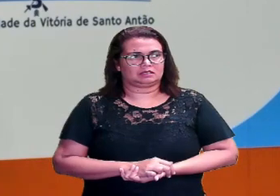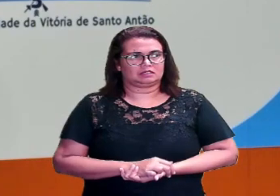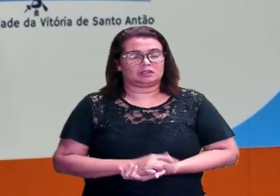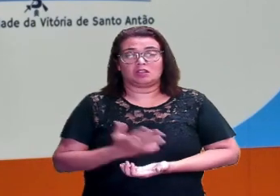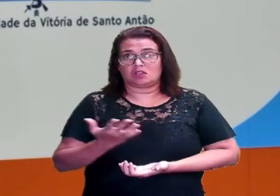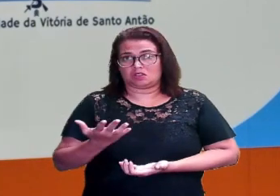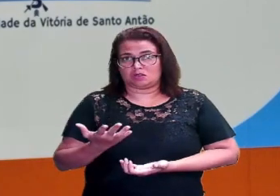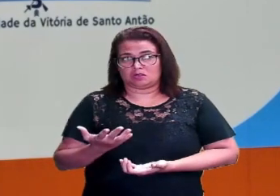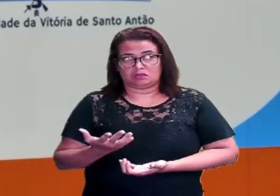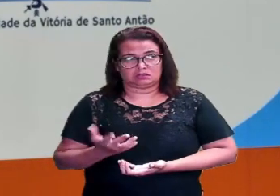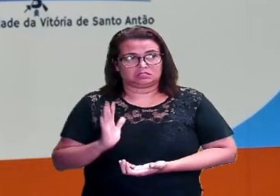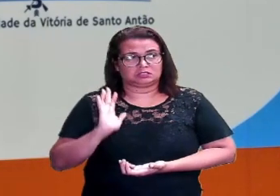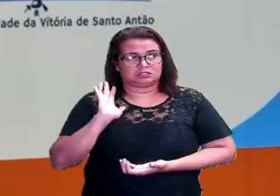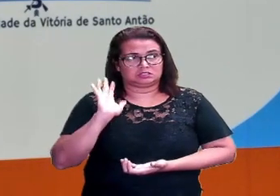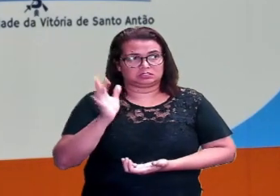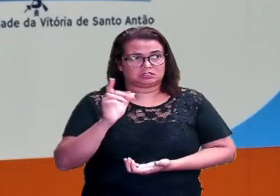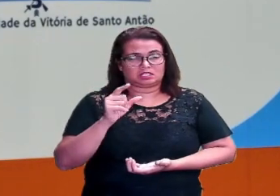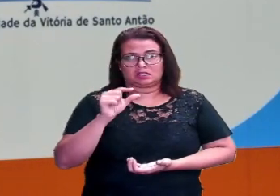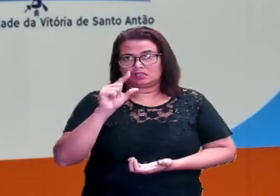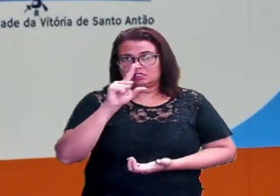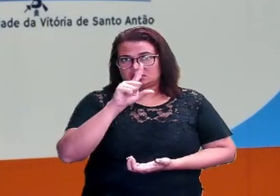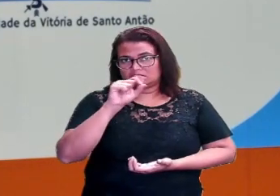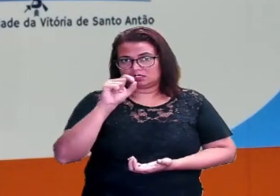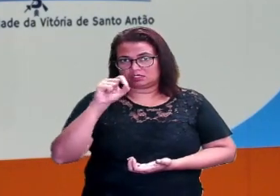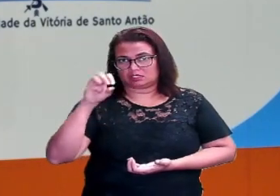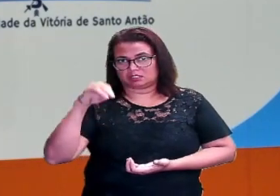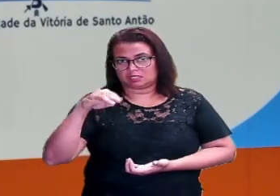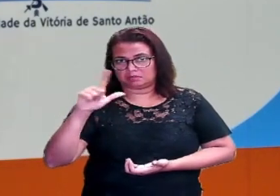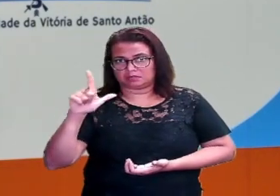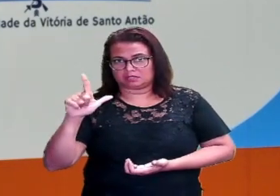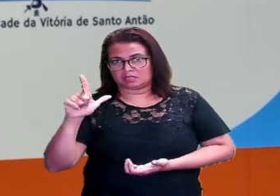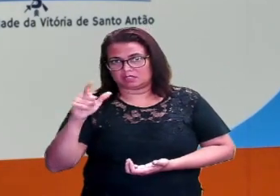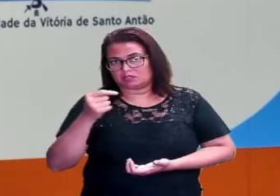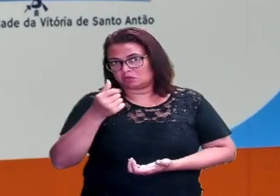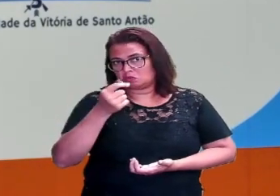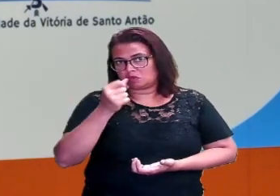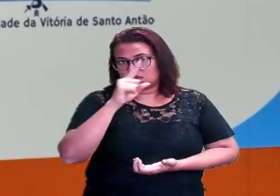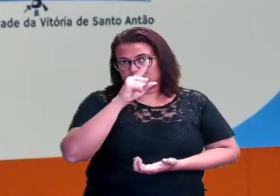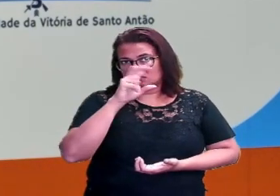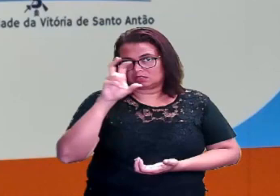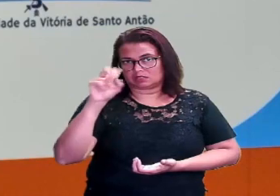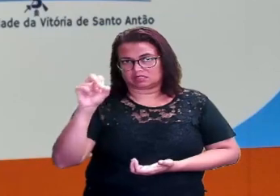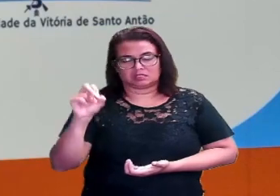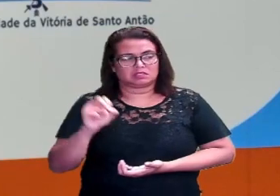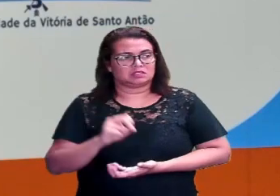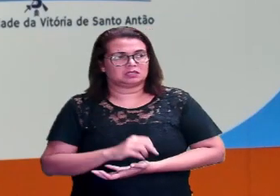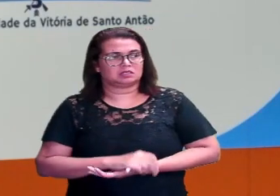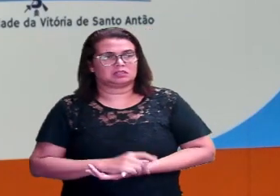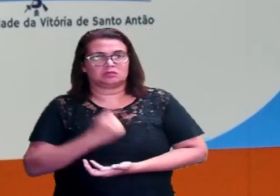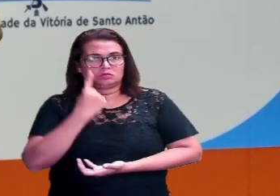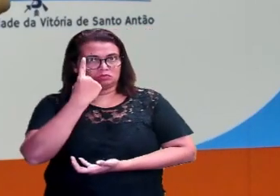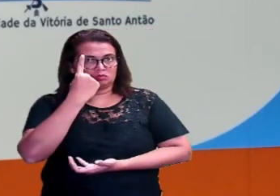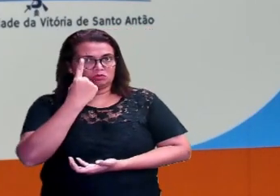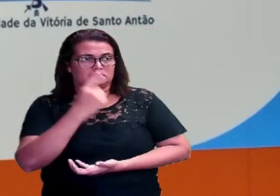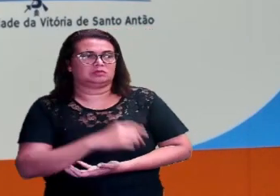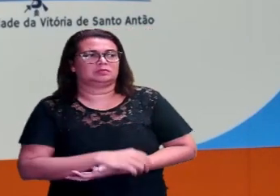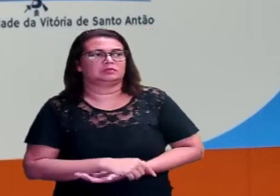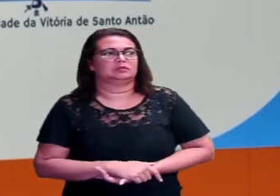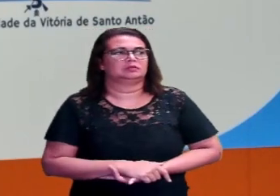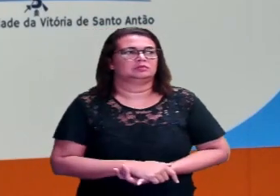Olha que eu já cheguei, ó, a mais de 100 ml. Está próximo de 150 ml. Um copinho desse,